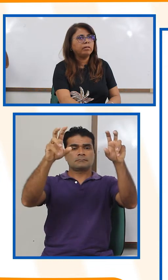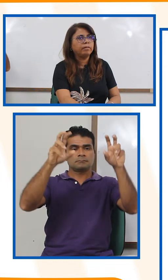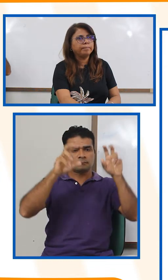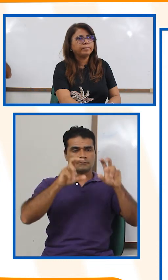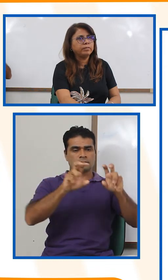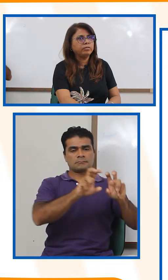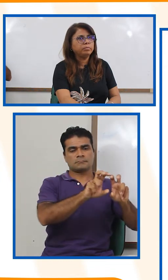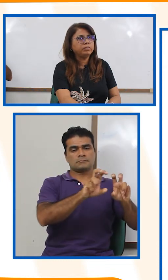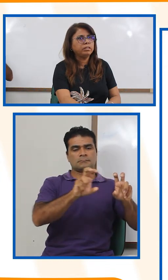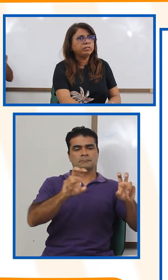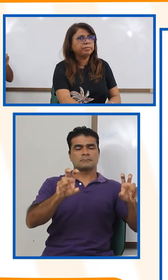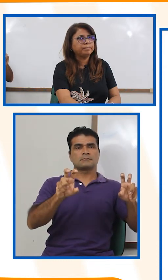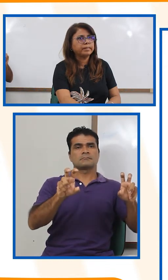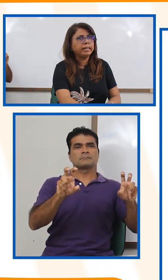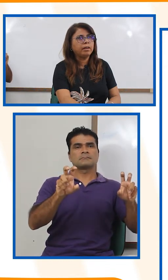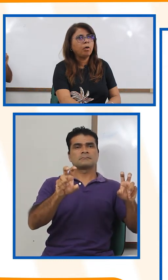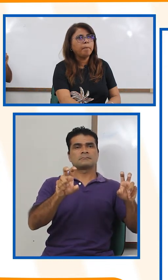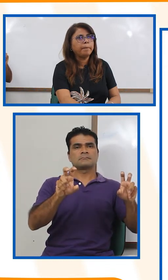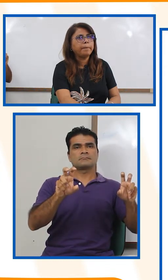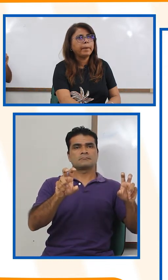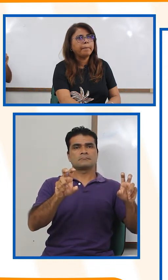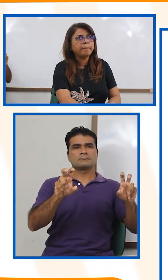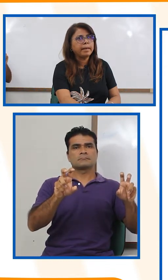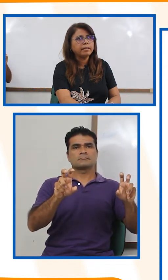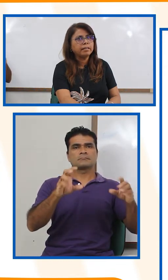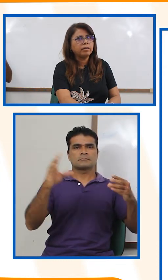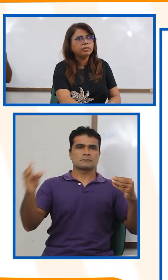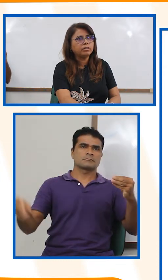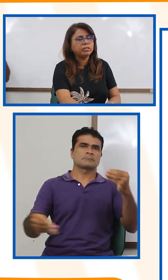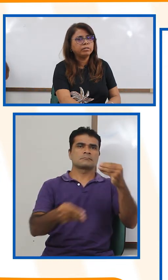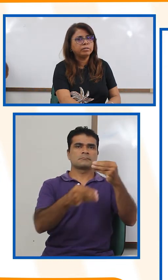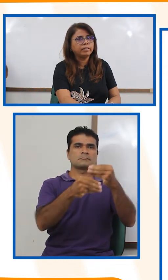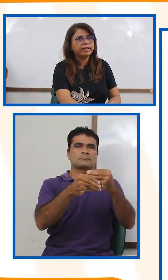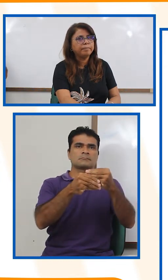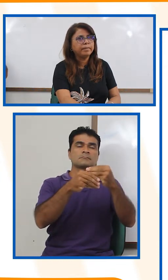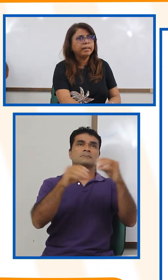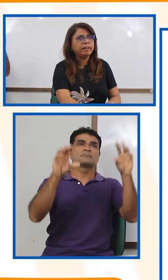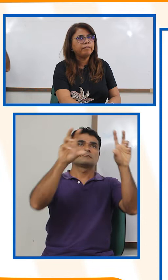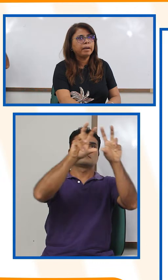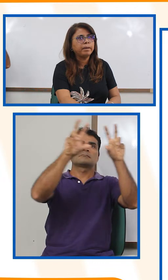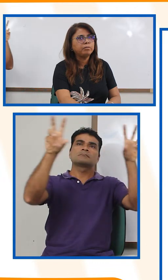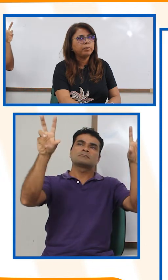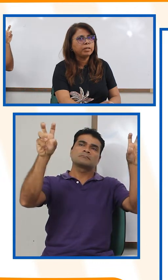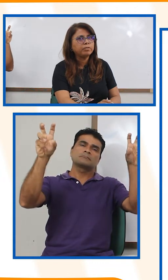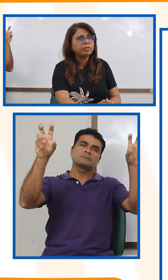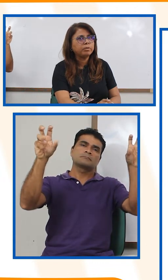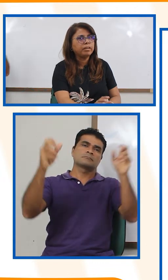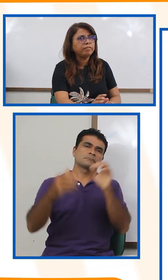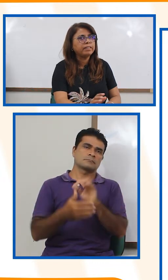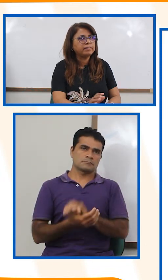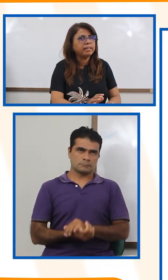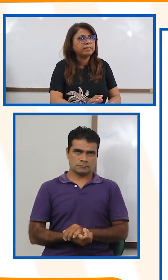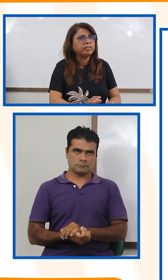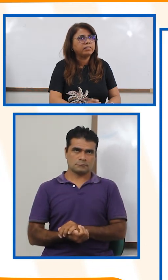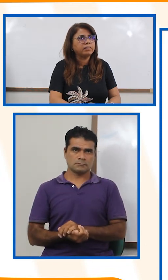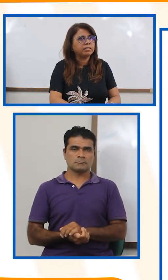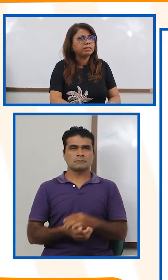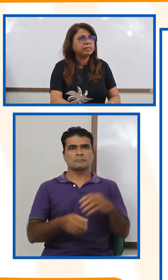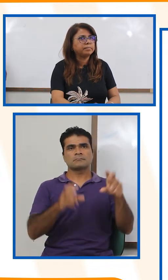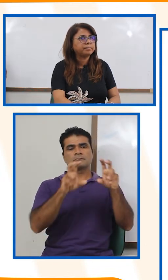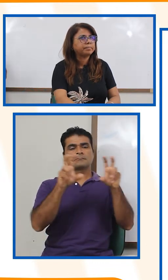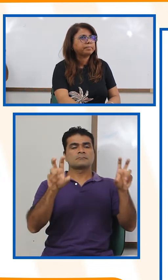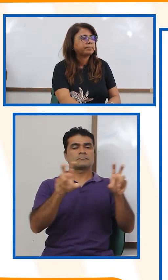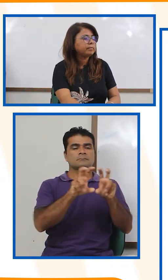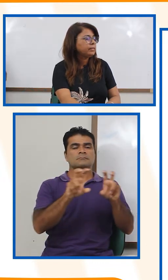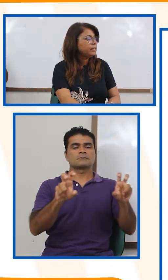subtítulo, ó. O subtítulo, ele complementa o título, né? Ele fala mais um pouquinho sobre o que vai ser essa